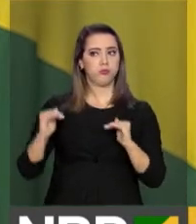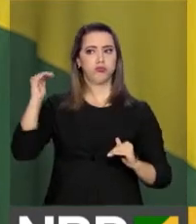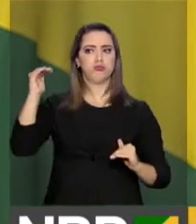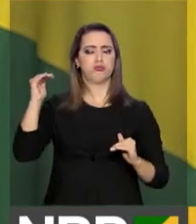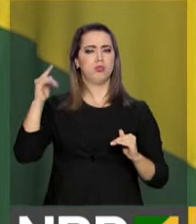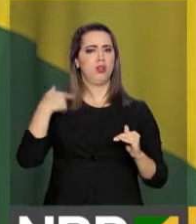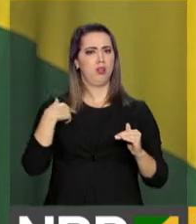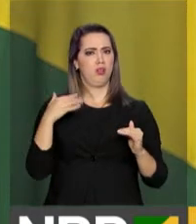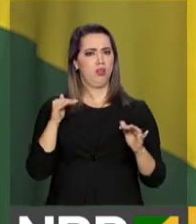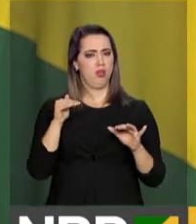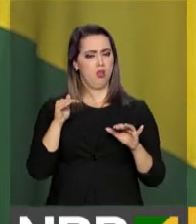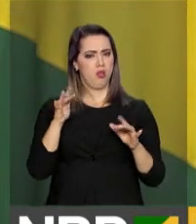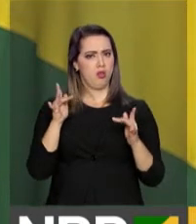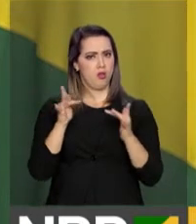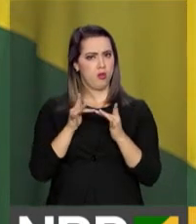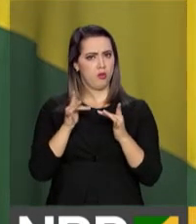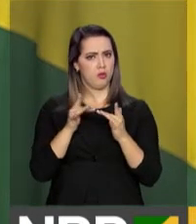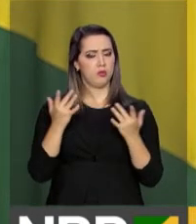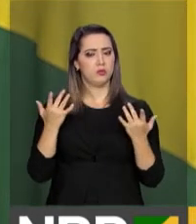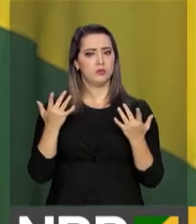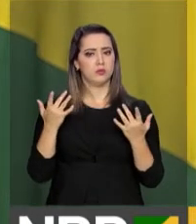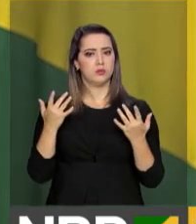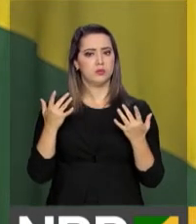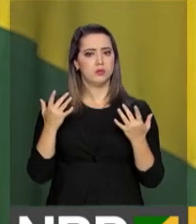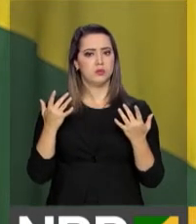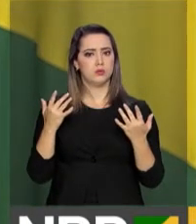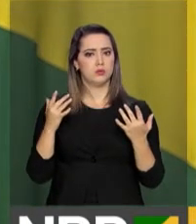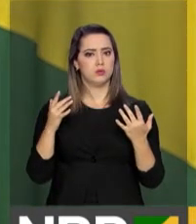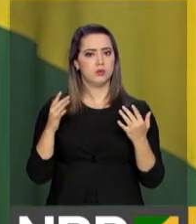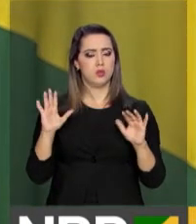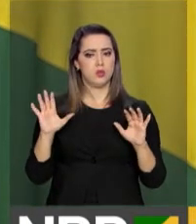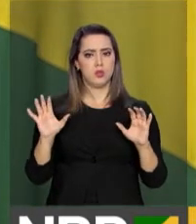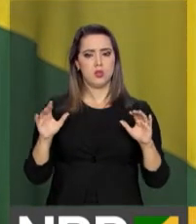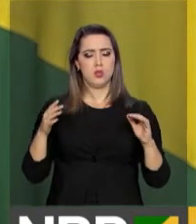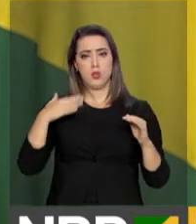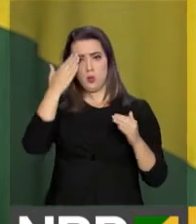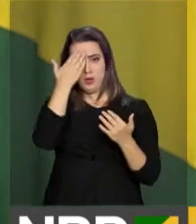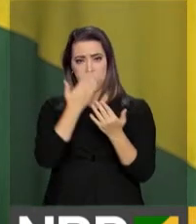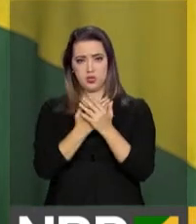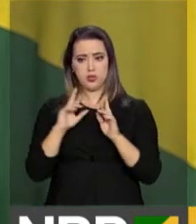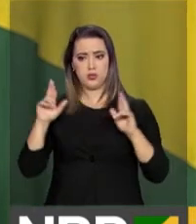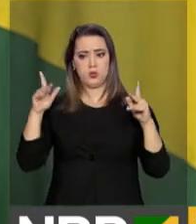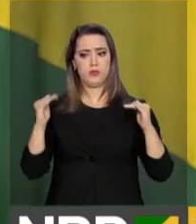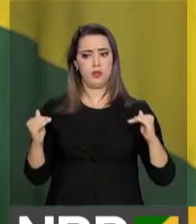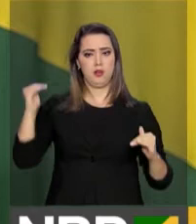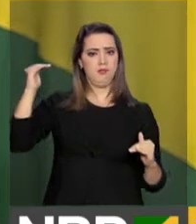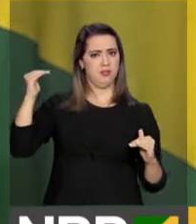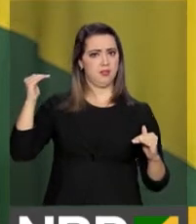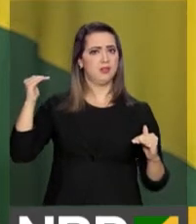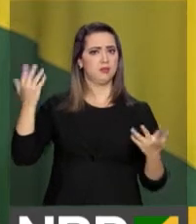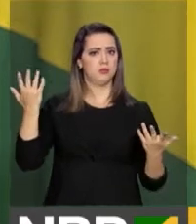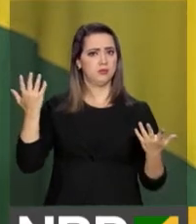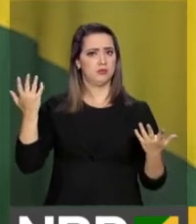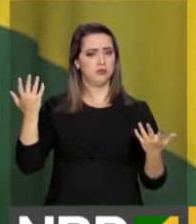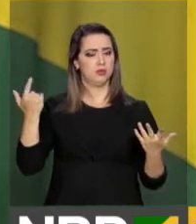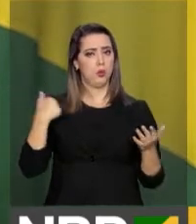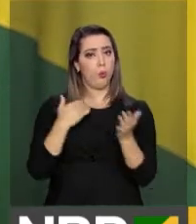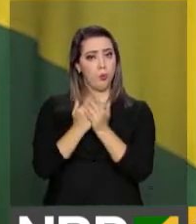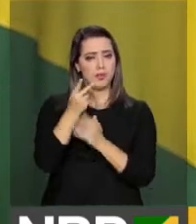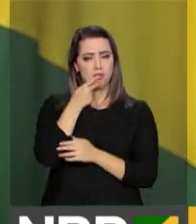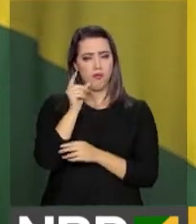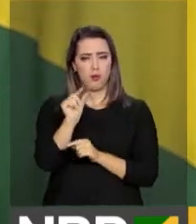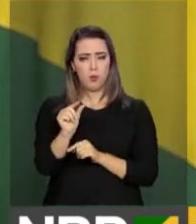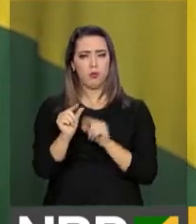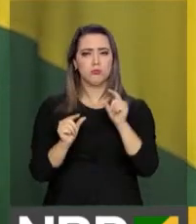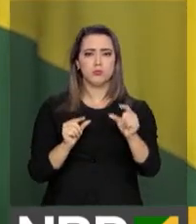contra a igualdade entre estes dois setores então meus amigos eu tô fazendo a sua introdução